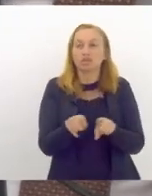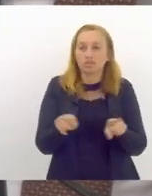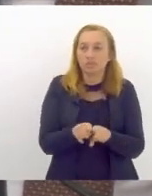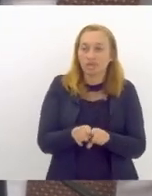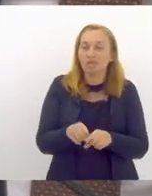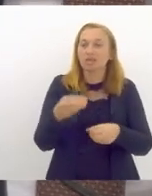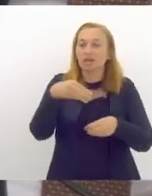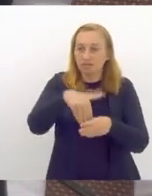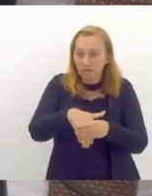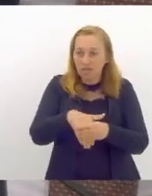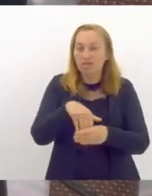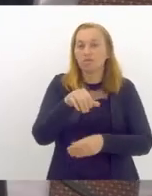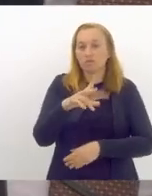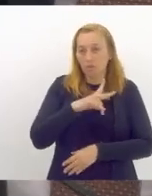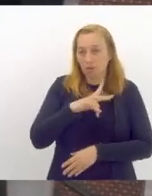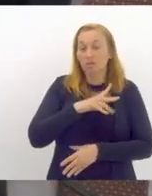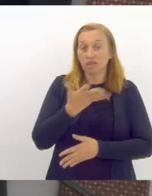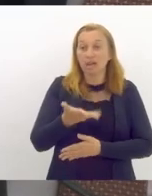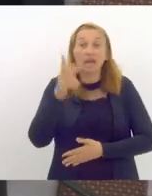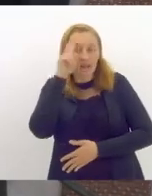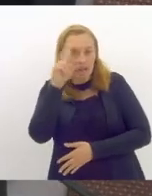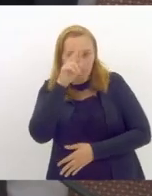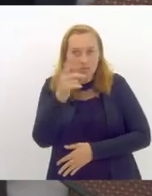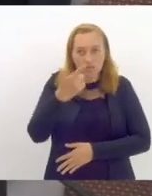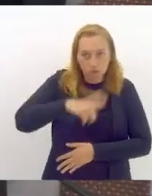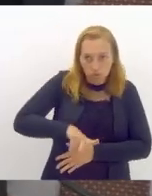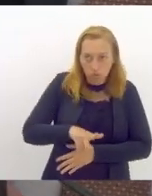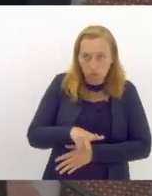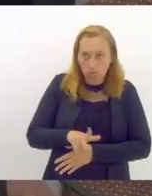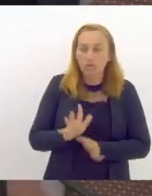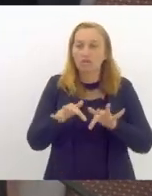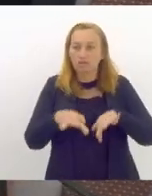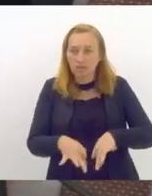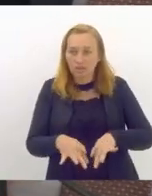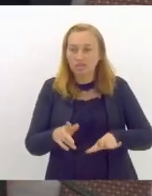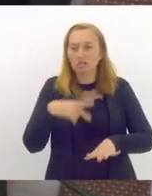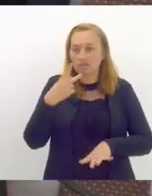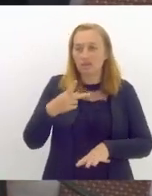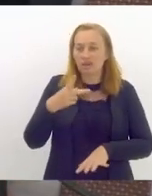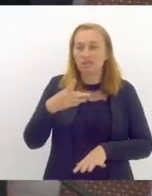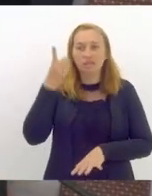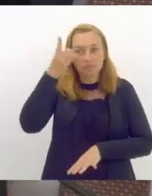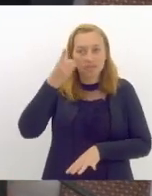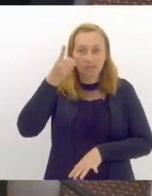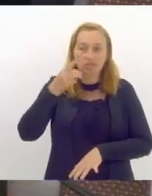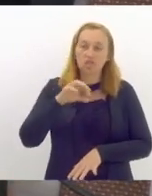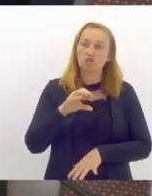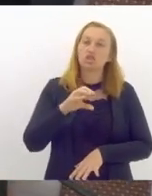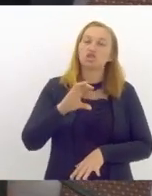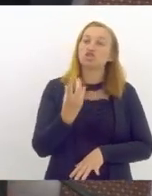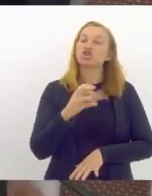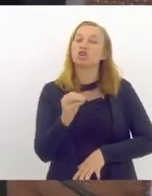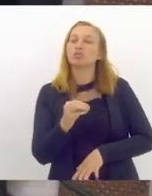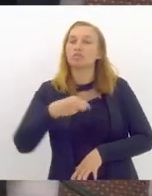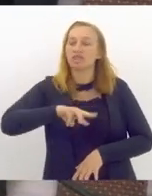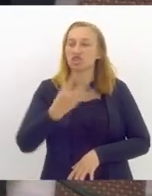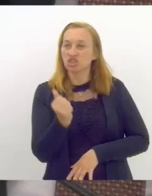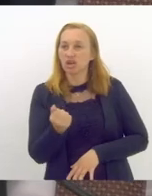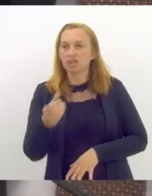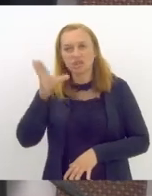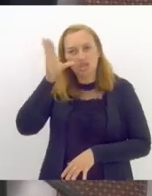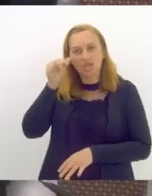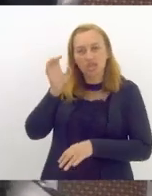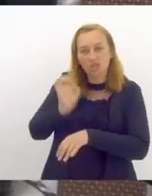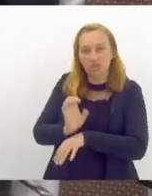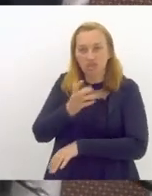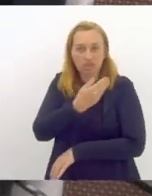que diz respeito à votação propriamente dita lembrando mais uma vez finalizando aqui com as palavras de Deputados Chico Machado que não há qualquer interesse no governo